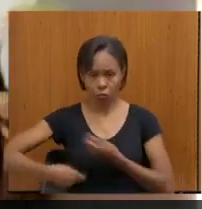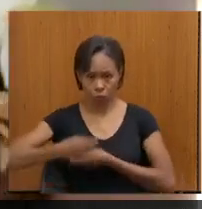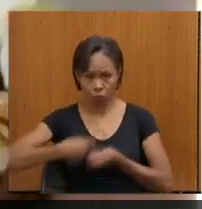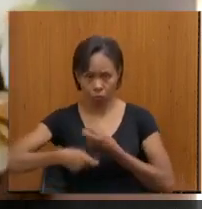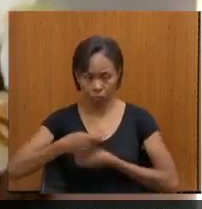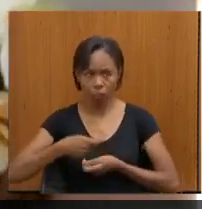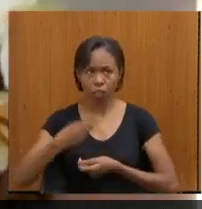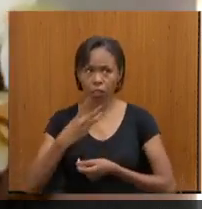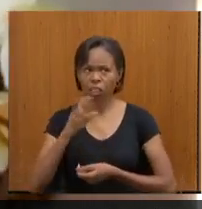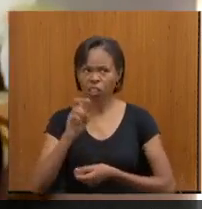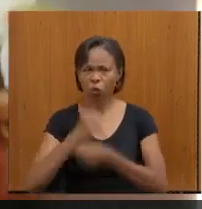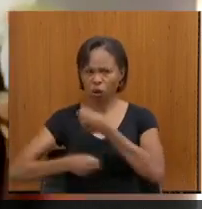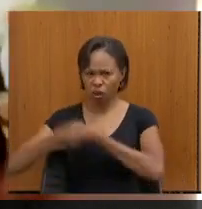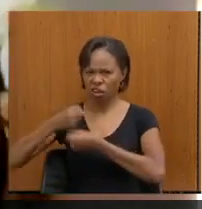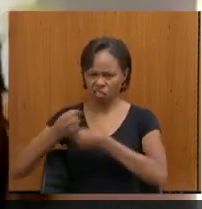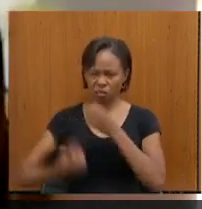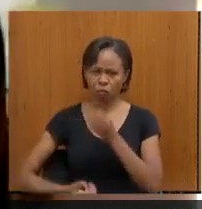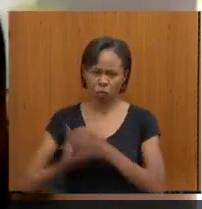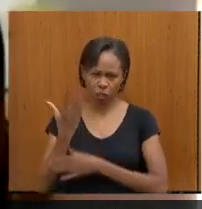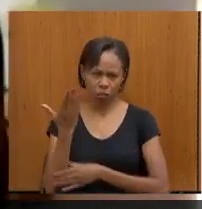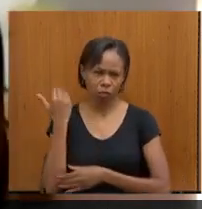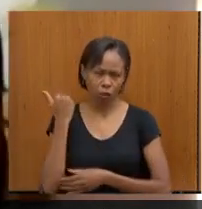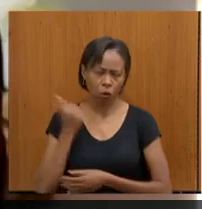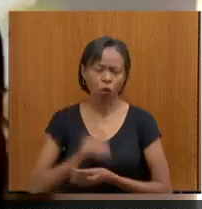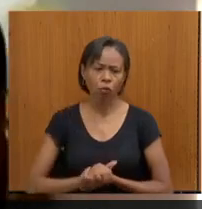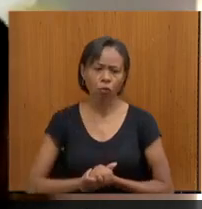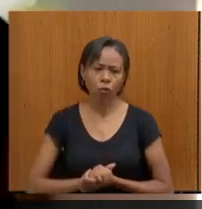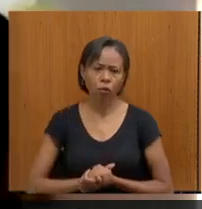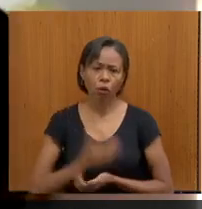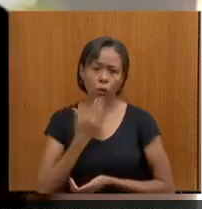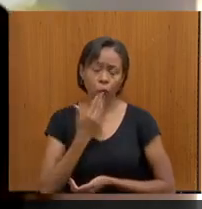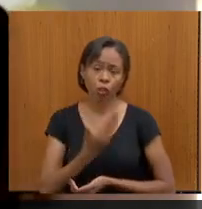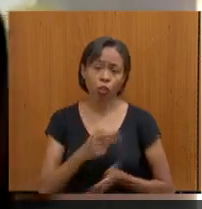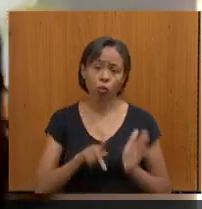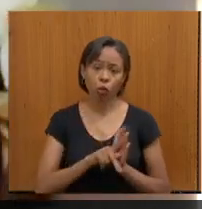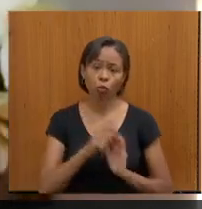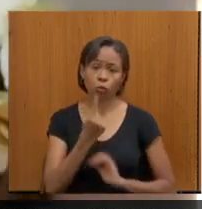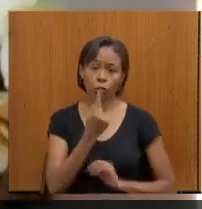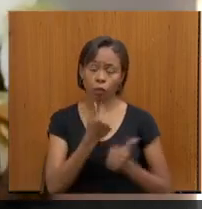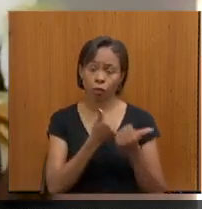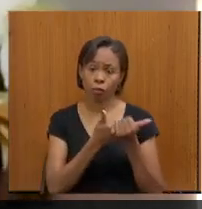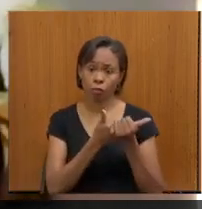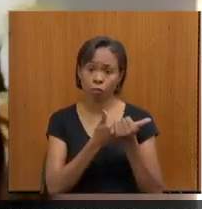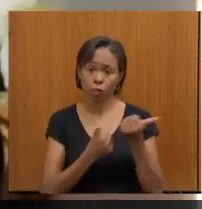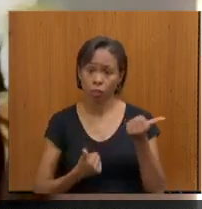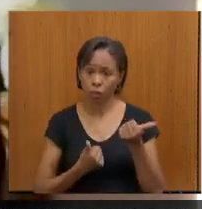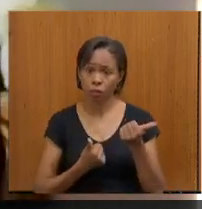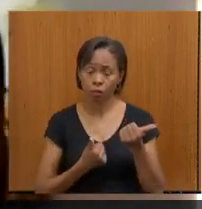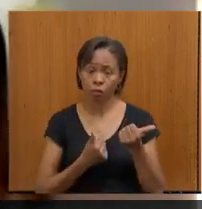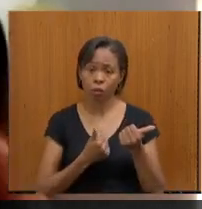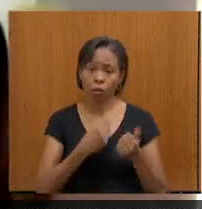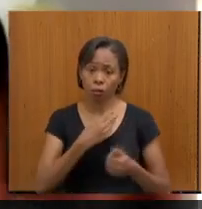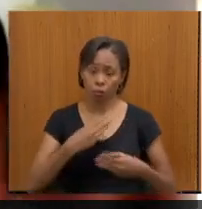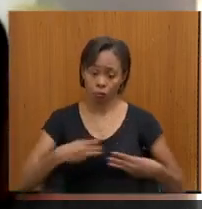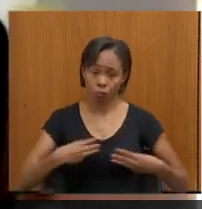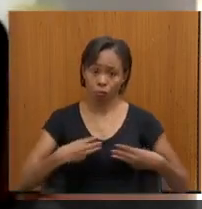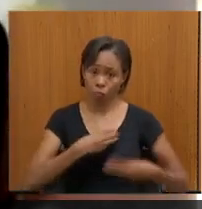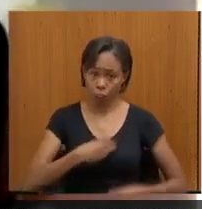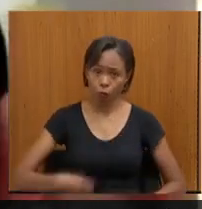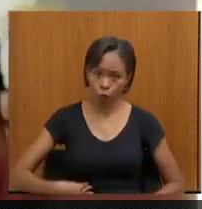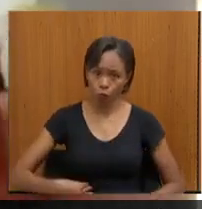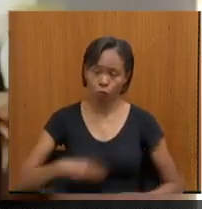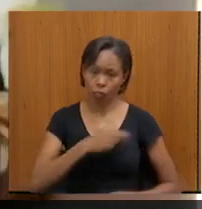atrás a pedido o pessoal do vice-primeiro-ministro na piscina nós estamos bem Estamos